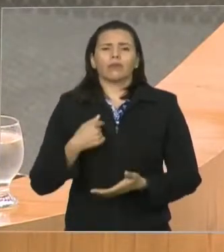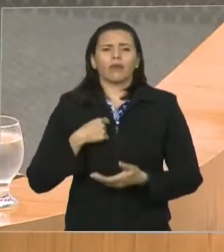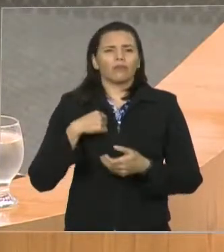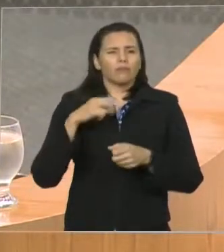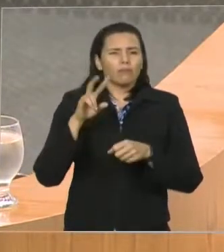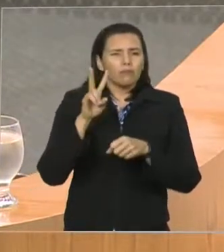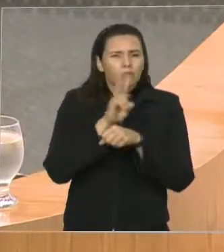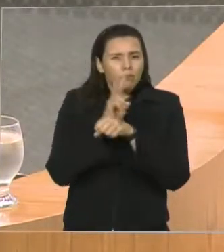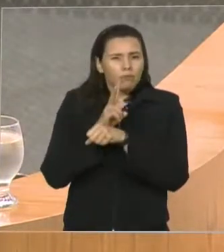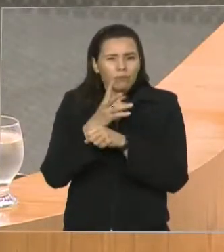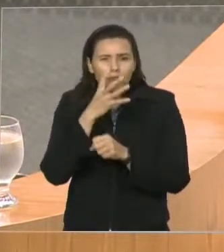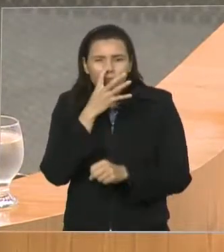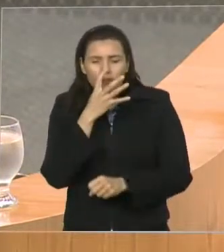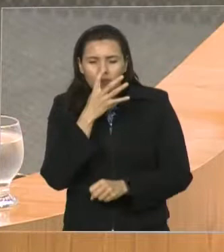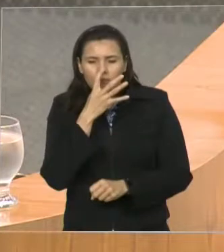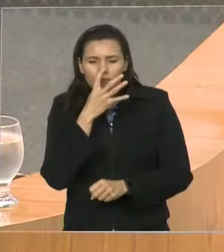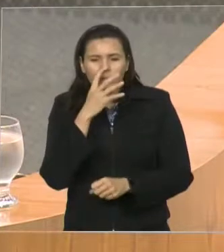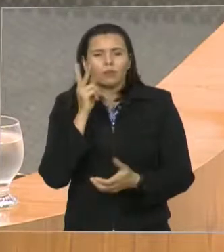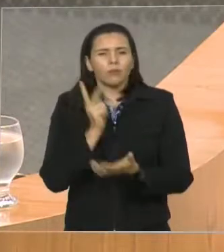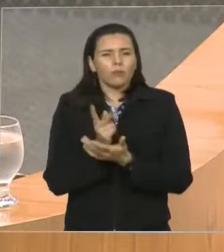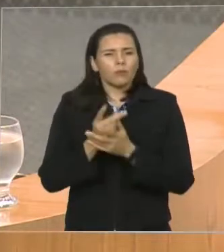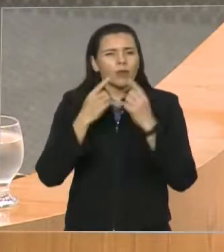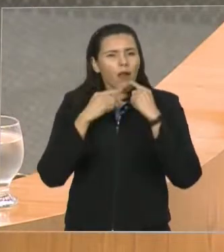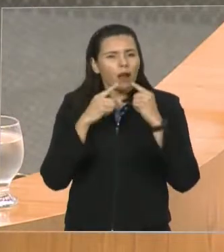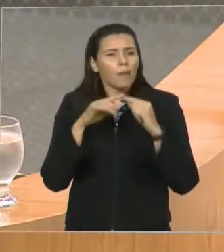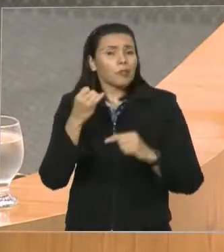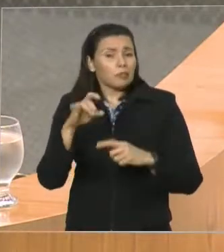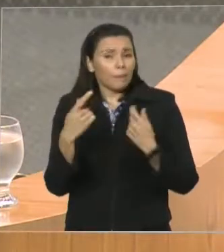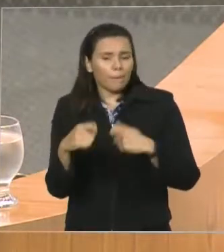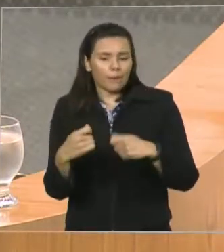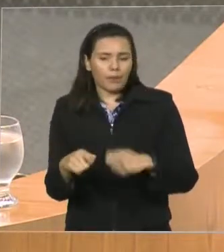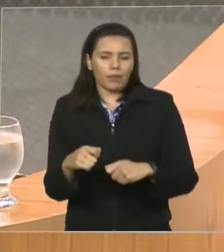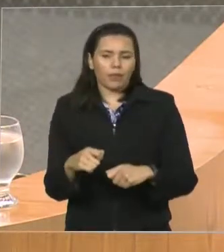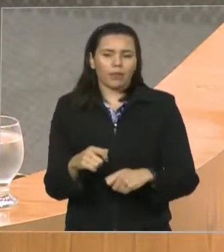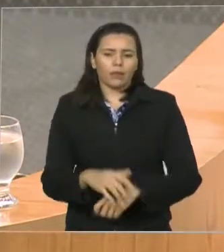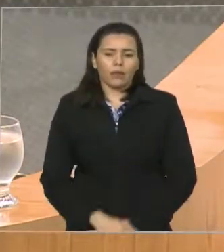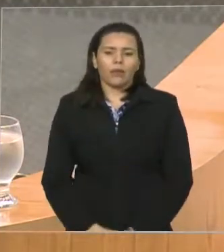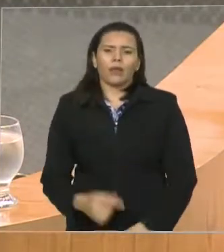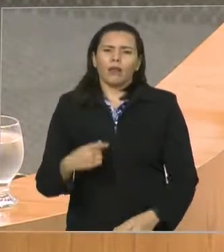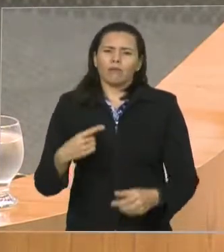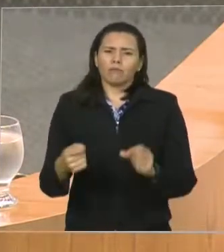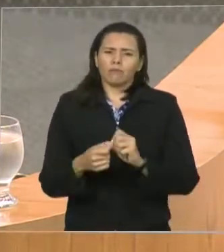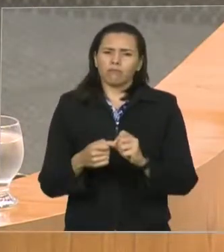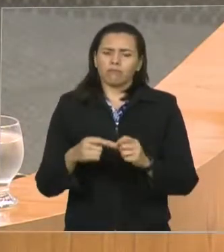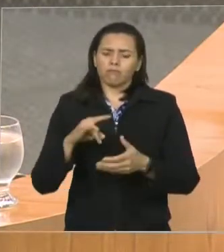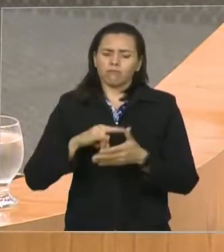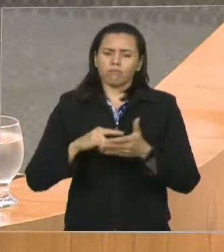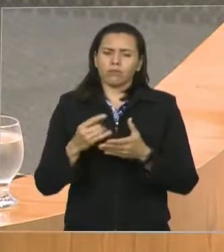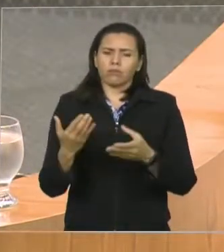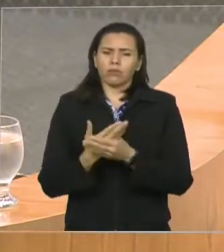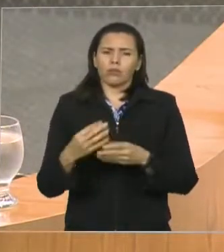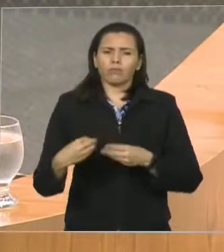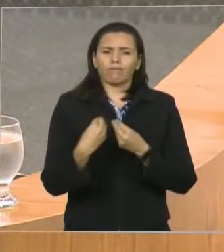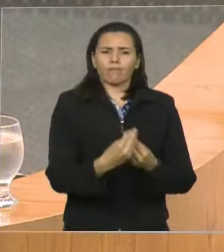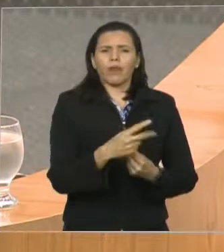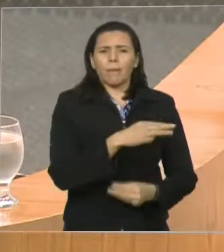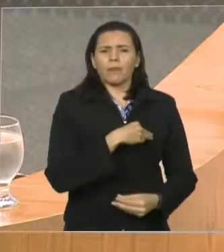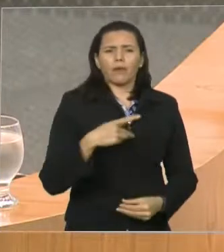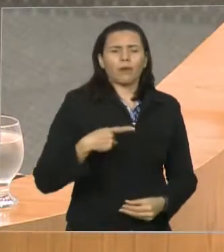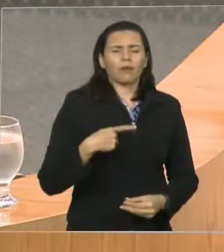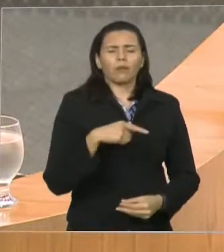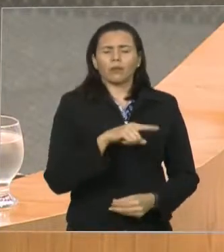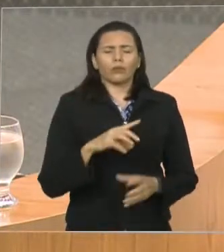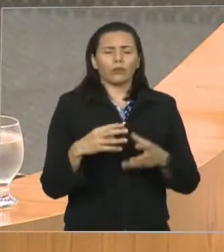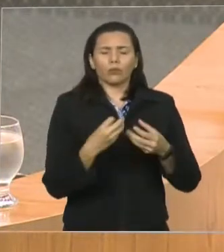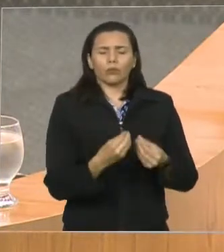fiscalizando e denunciando para os órgãos de fiscalização e controle possam dar continuidade ao trabalho